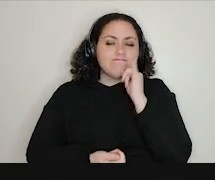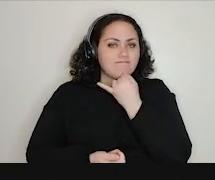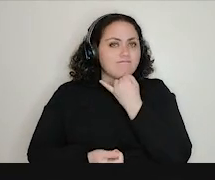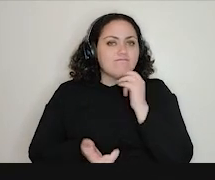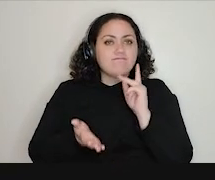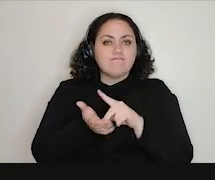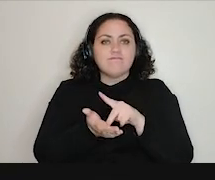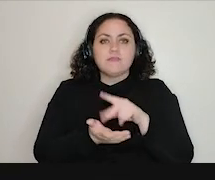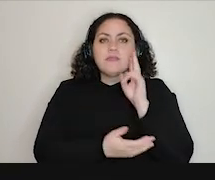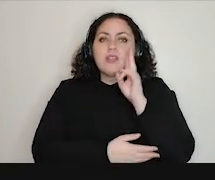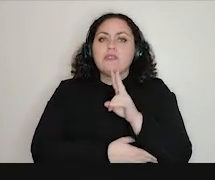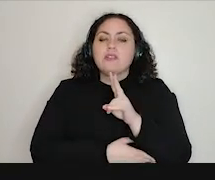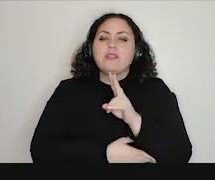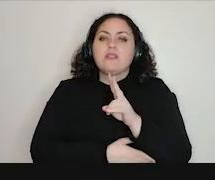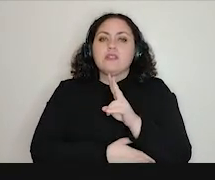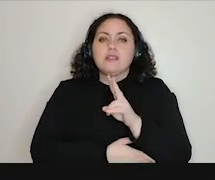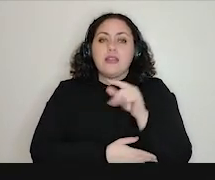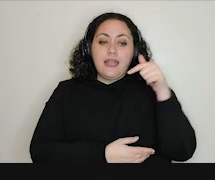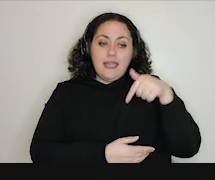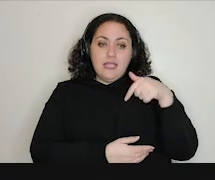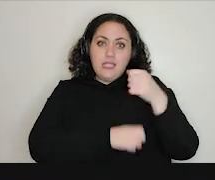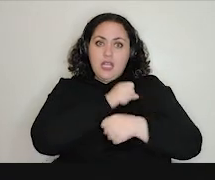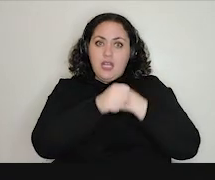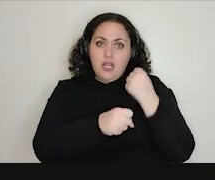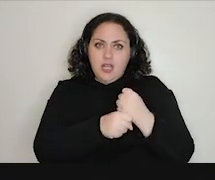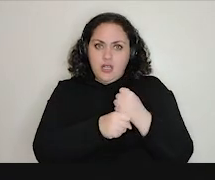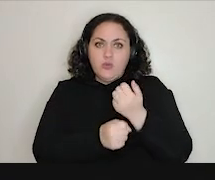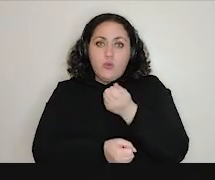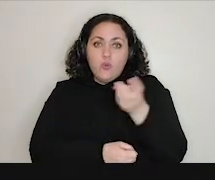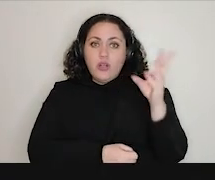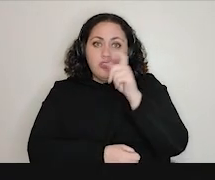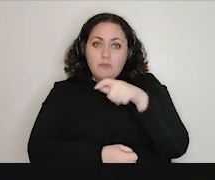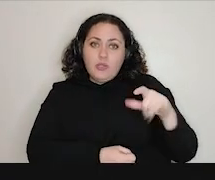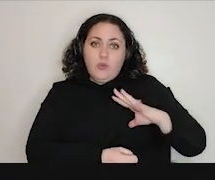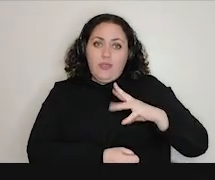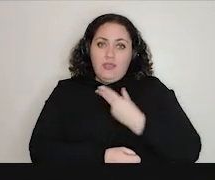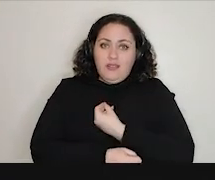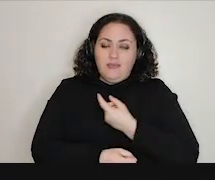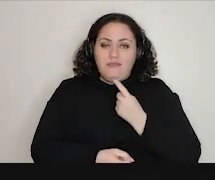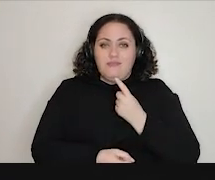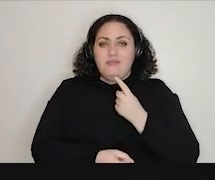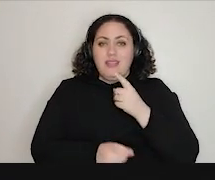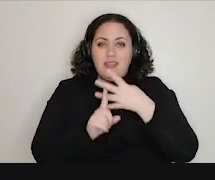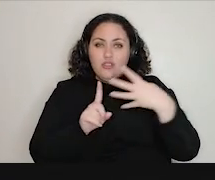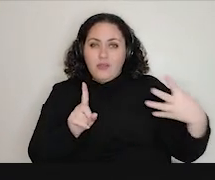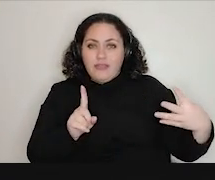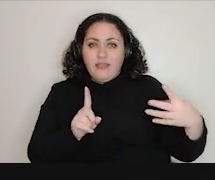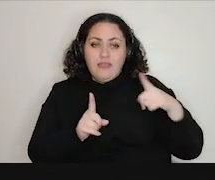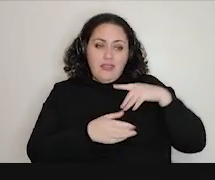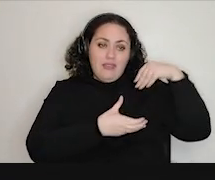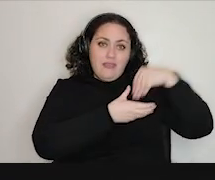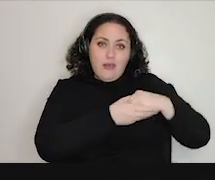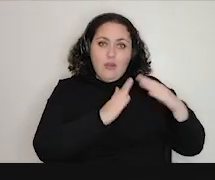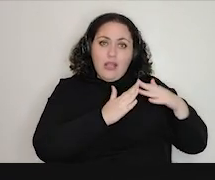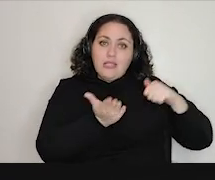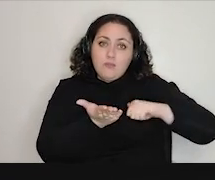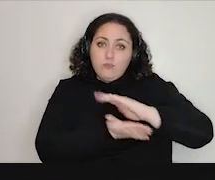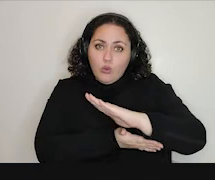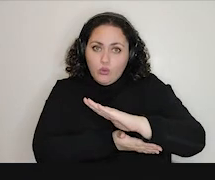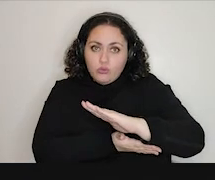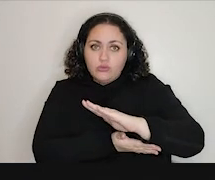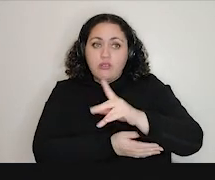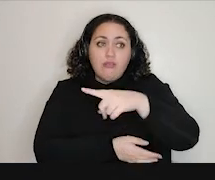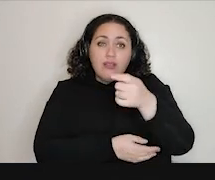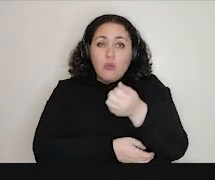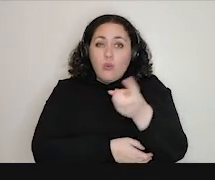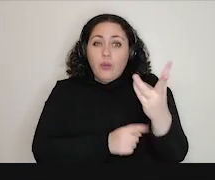o quantitativo, só esse ano, de pessoas trans, pessoas LGBTs que foram expulsas de casa, que me procuraram. E a gente teve que se